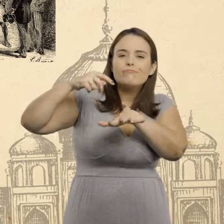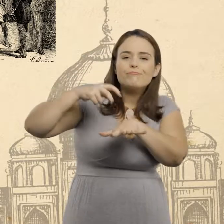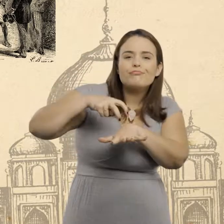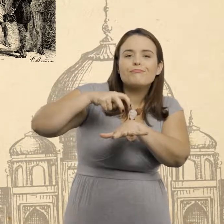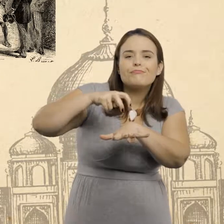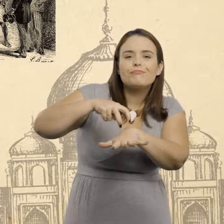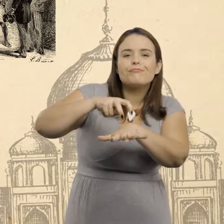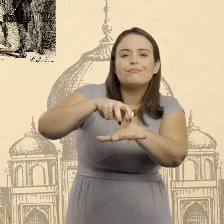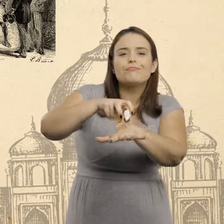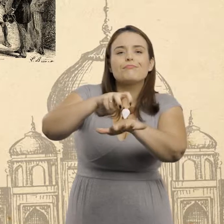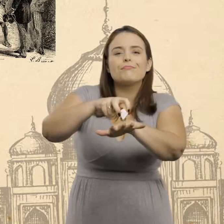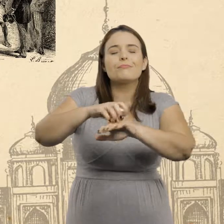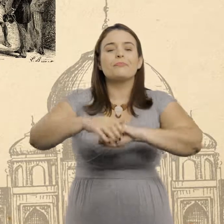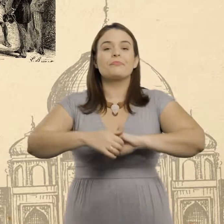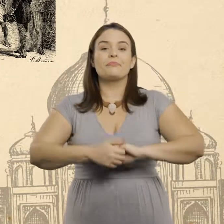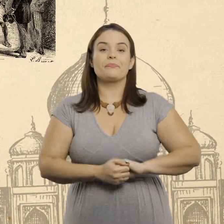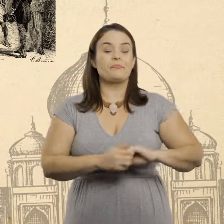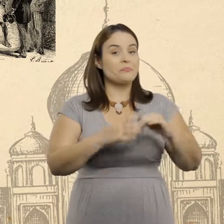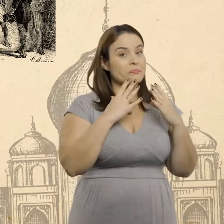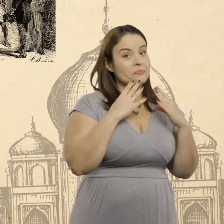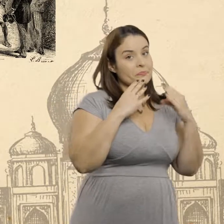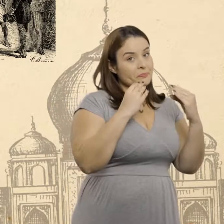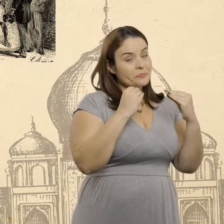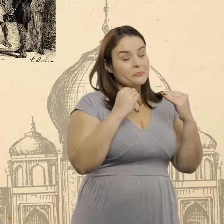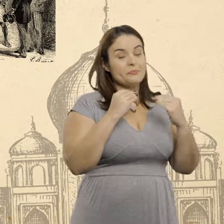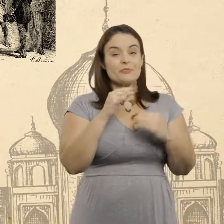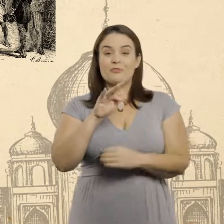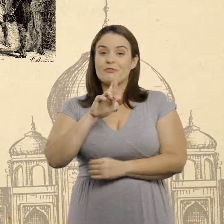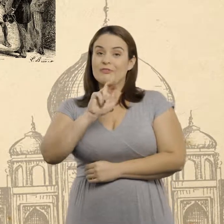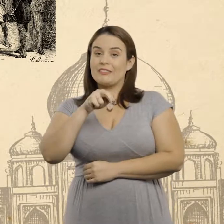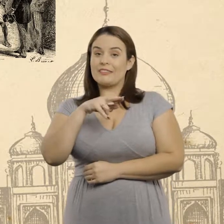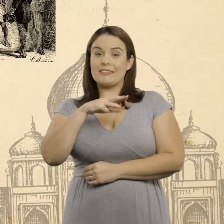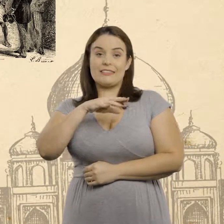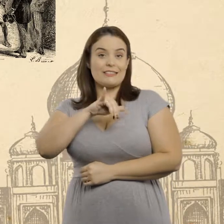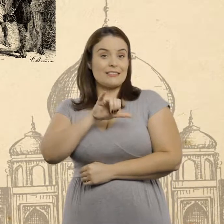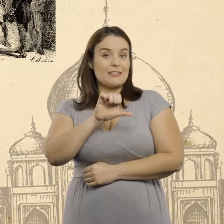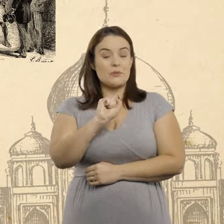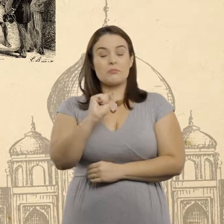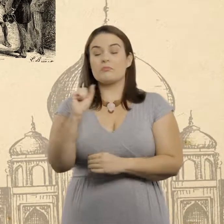elefante. Phileas Fogg, Sir Francis Cromarty e